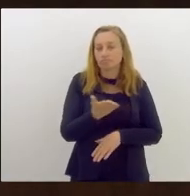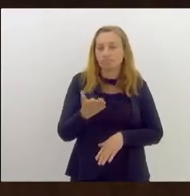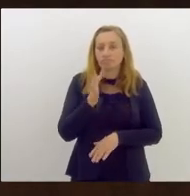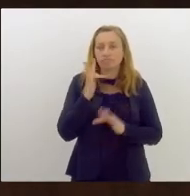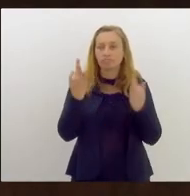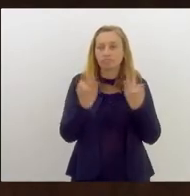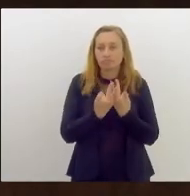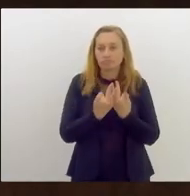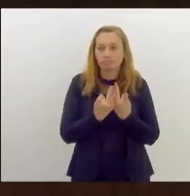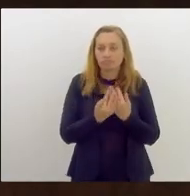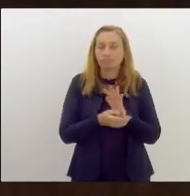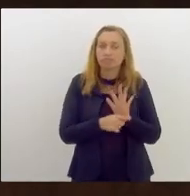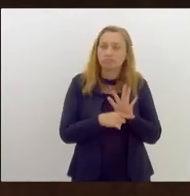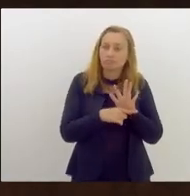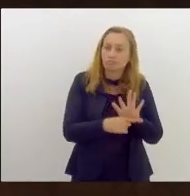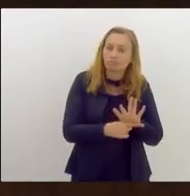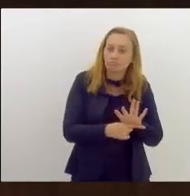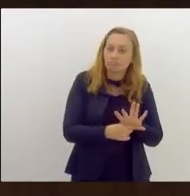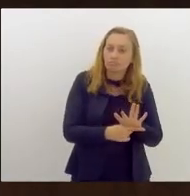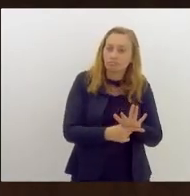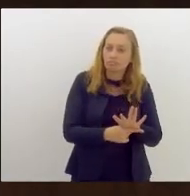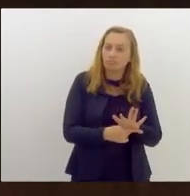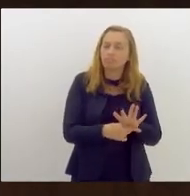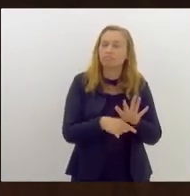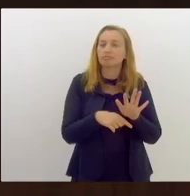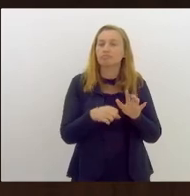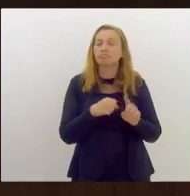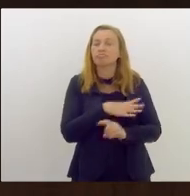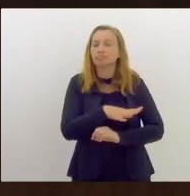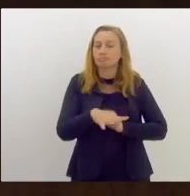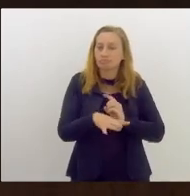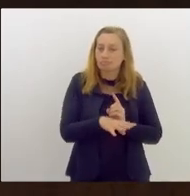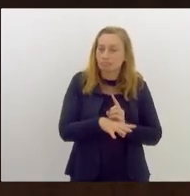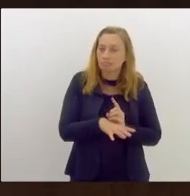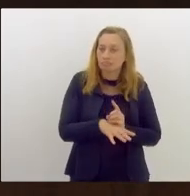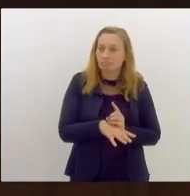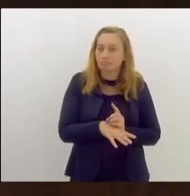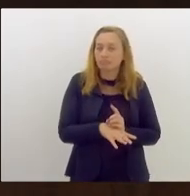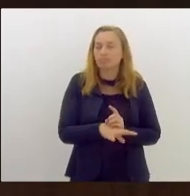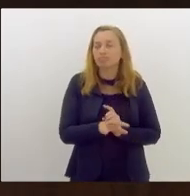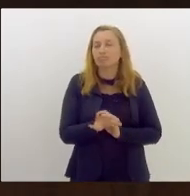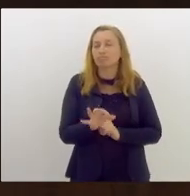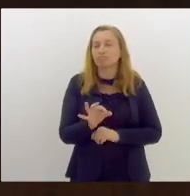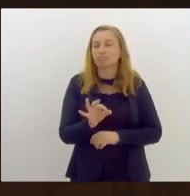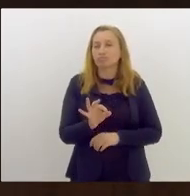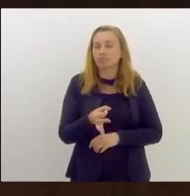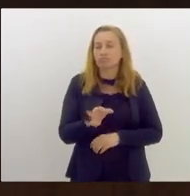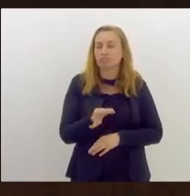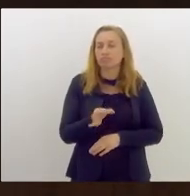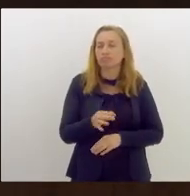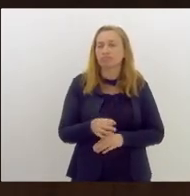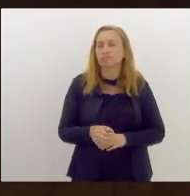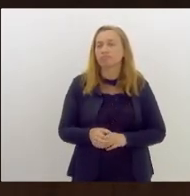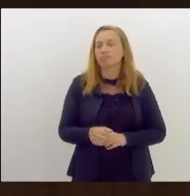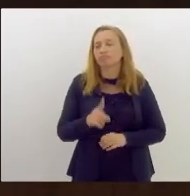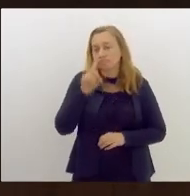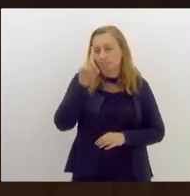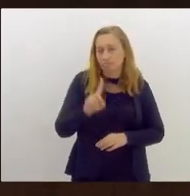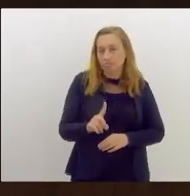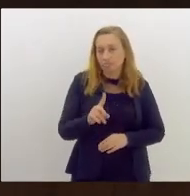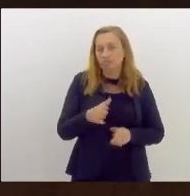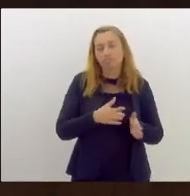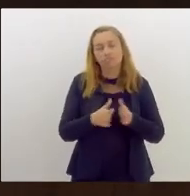sejam atendidas na assistência social garantindo ali não só o direito